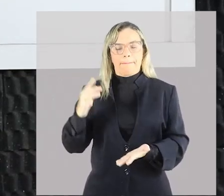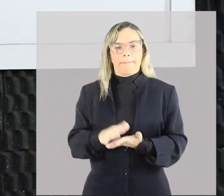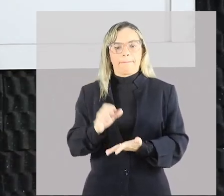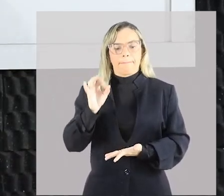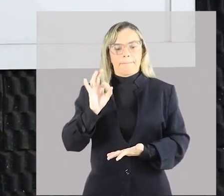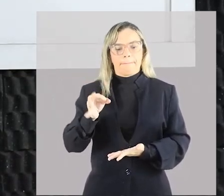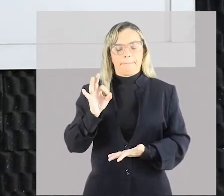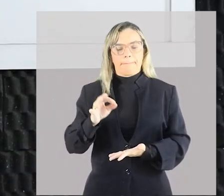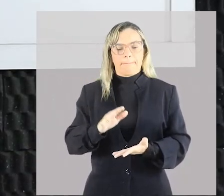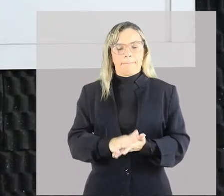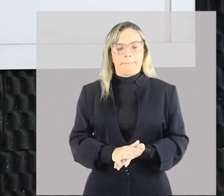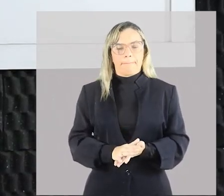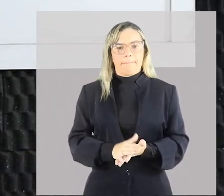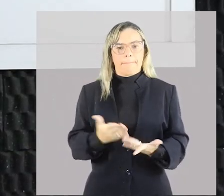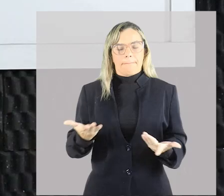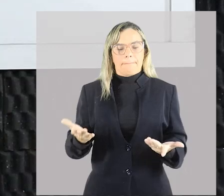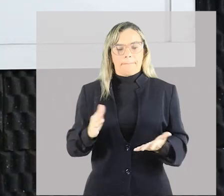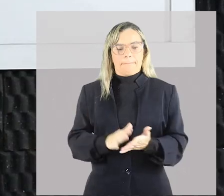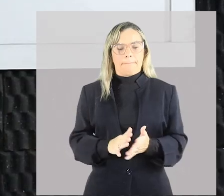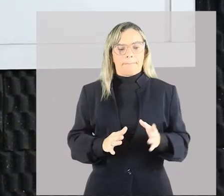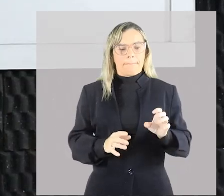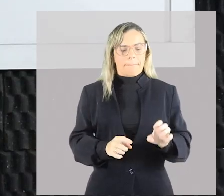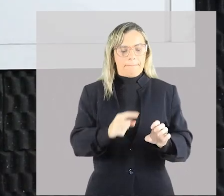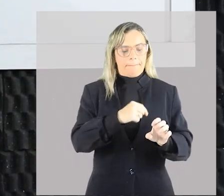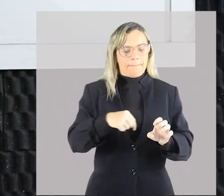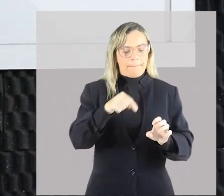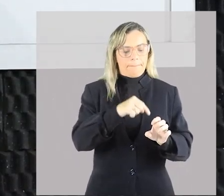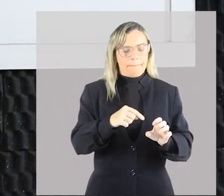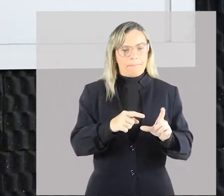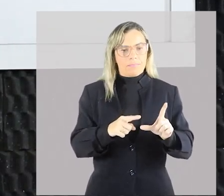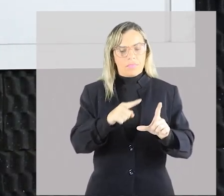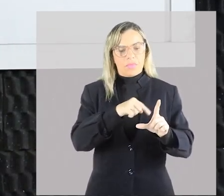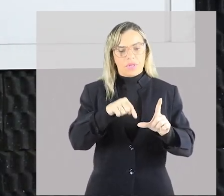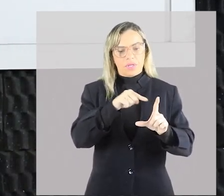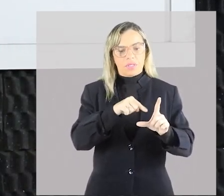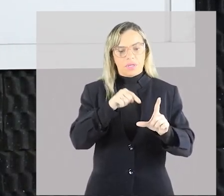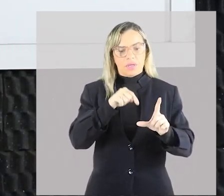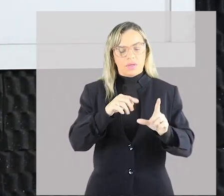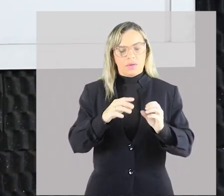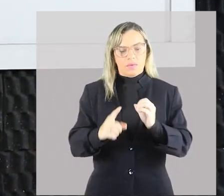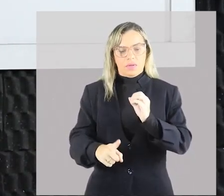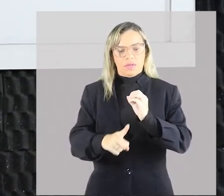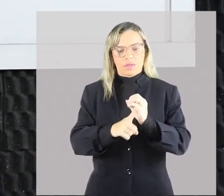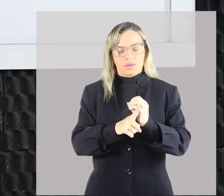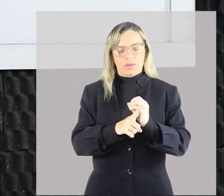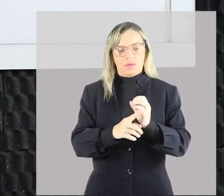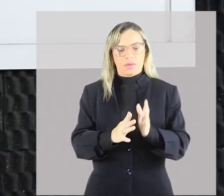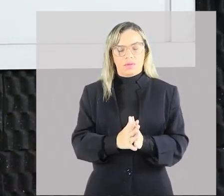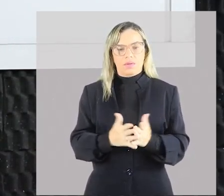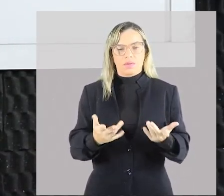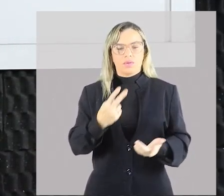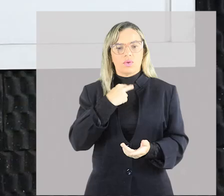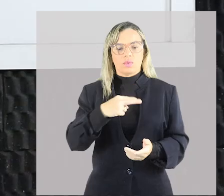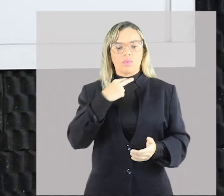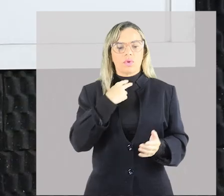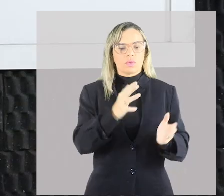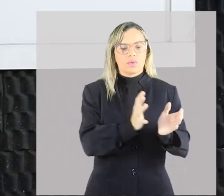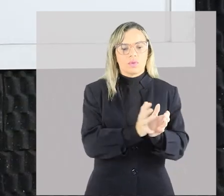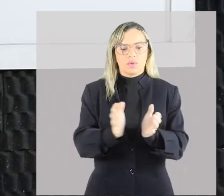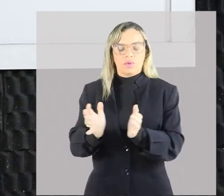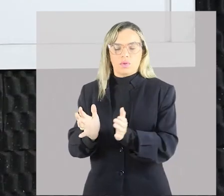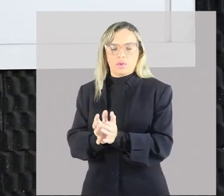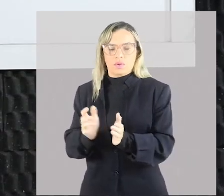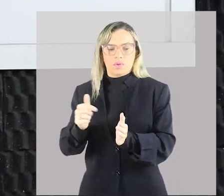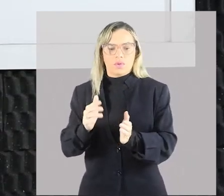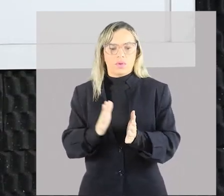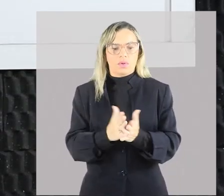Certo? E mais uma vez a E está errado porque vazio eu não posso usar nem relação de pertence e